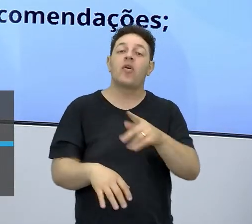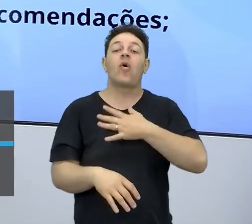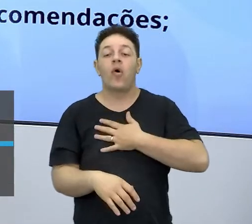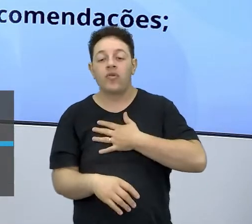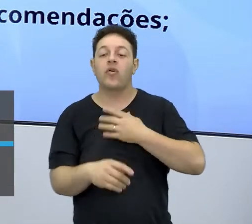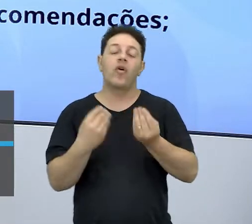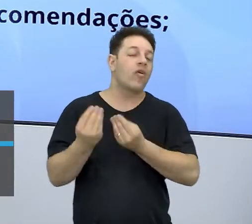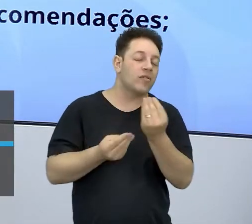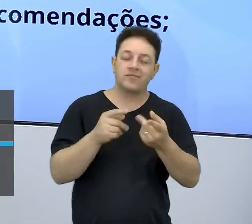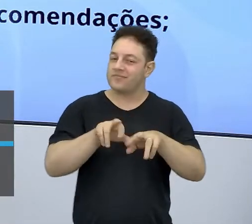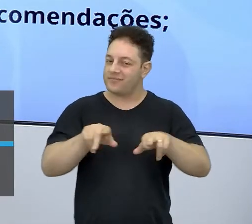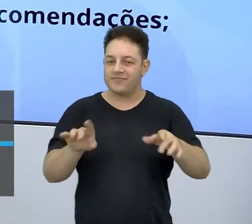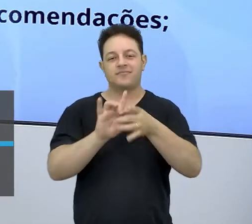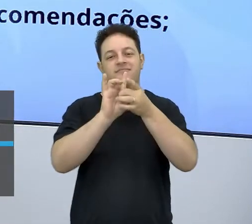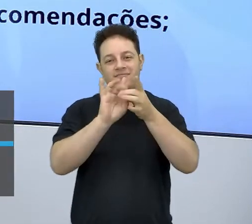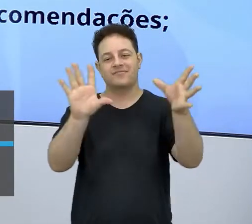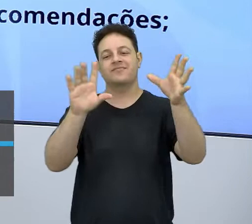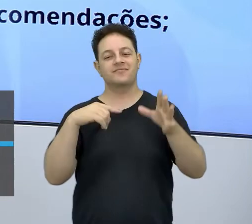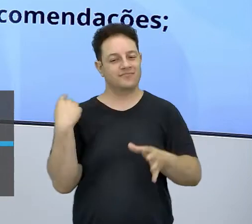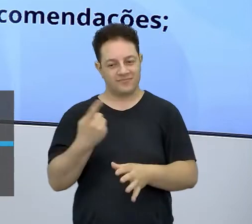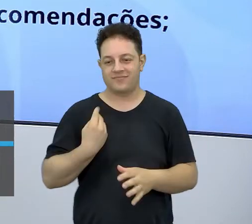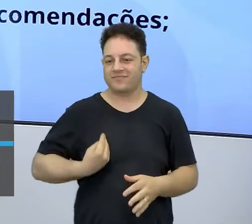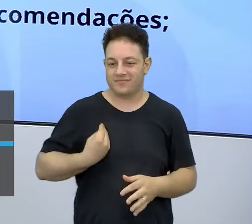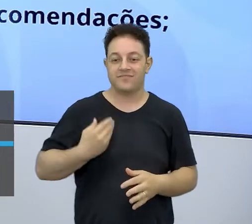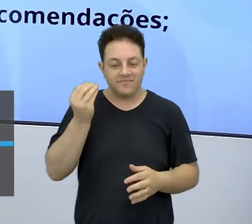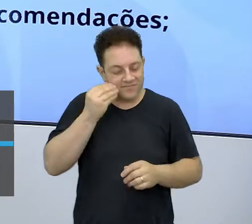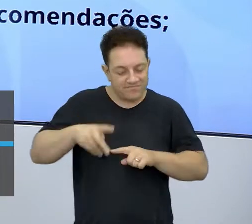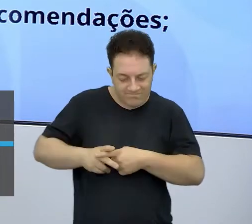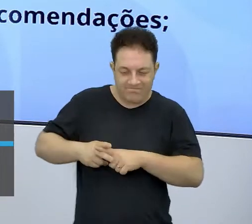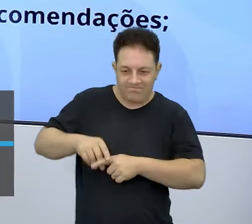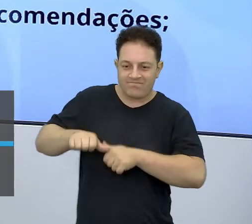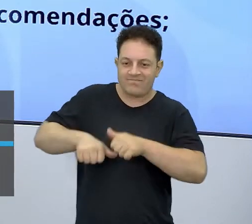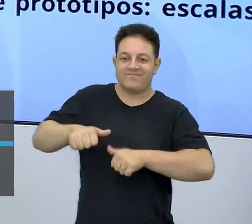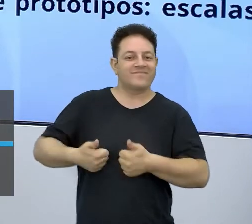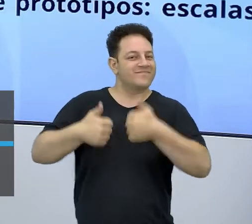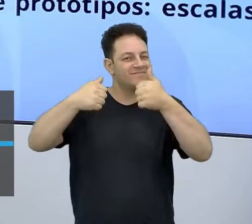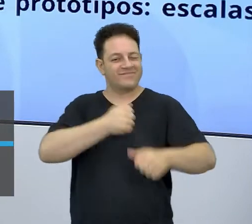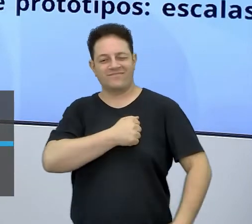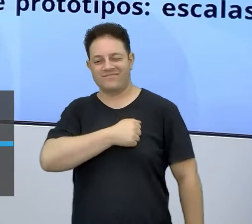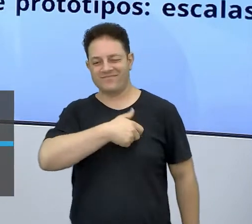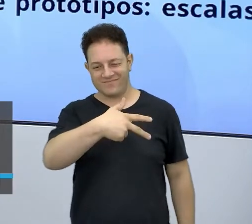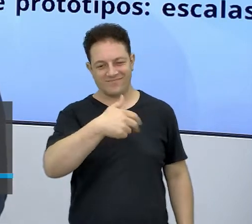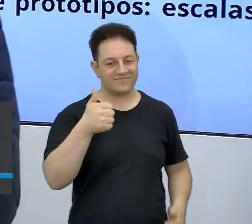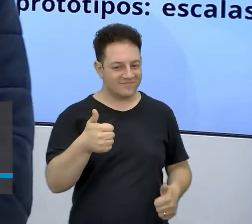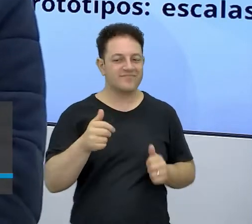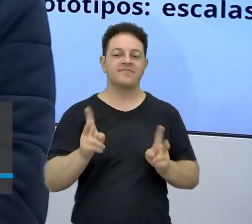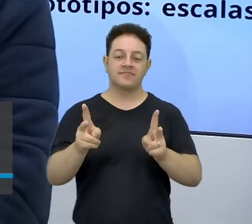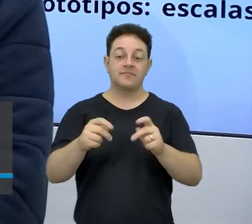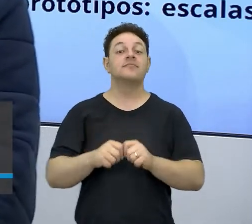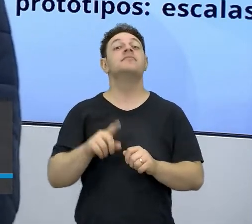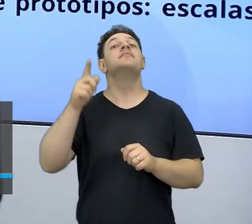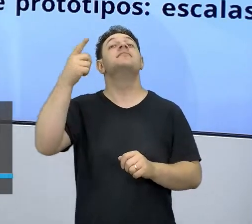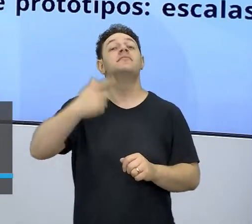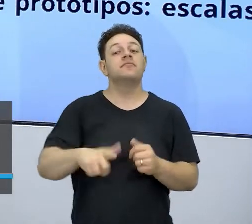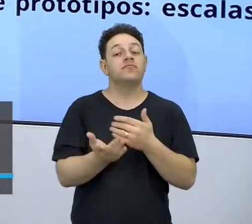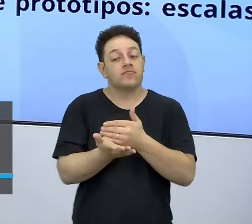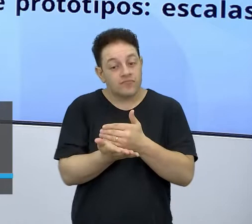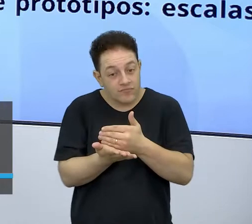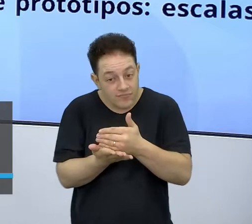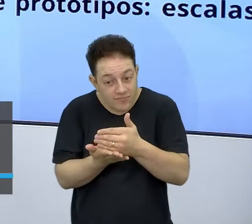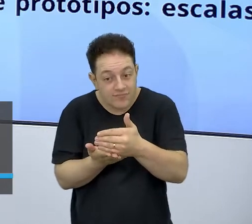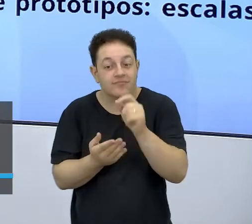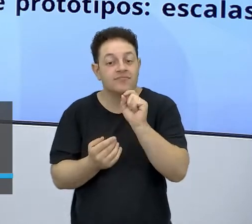sugestões, críticas, que a gente sempre está tentando aqui melhorar, tamo junto, sempre. Bom, para começo de conversa